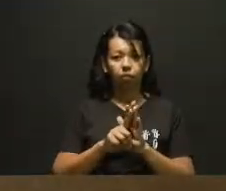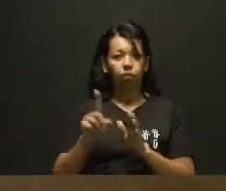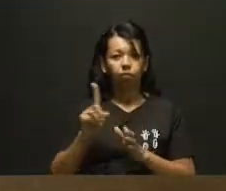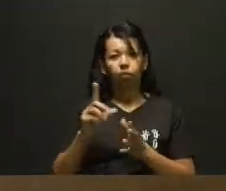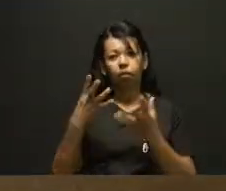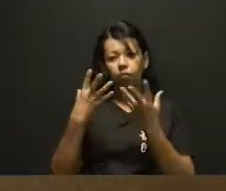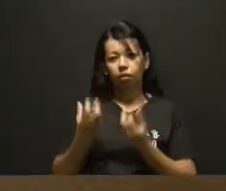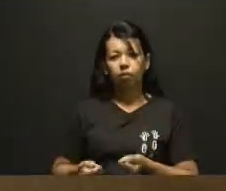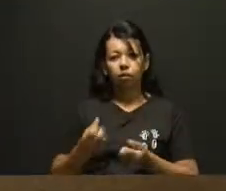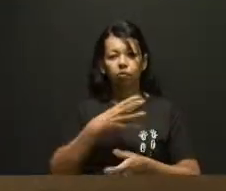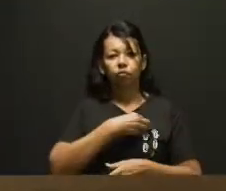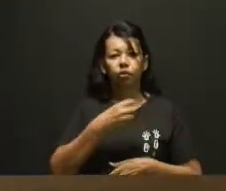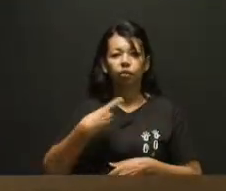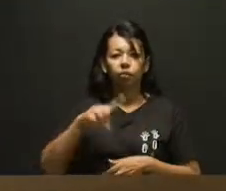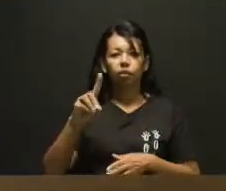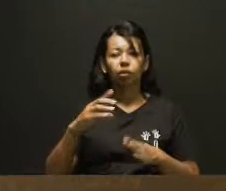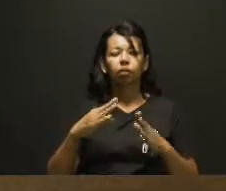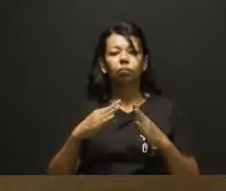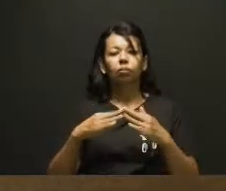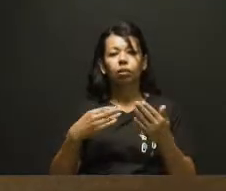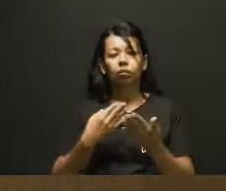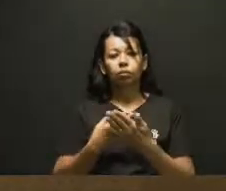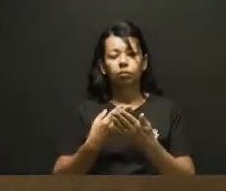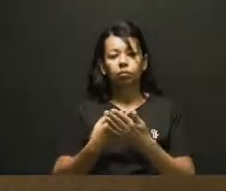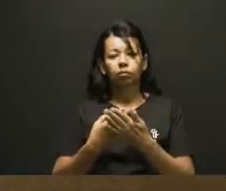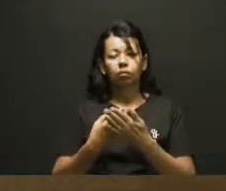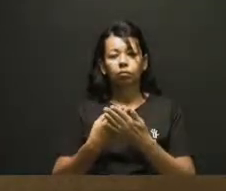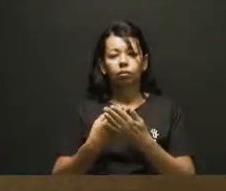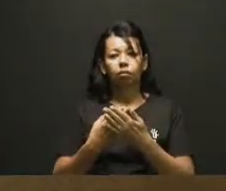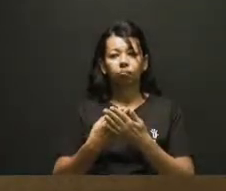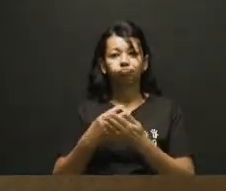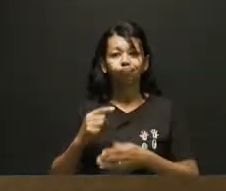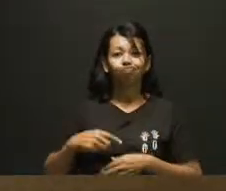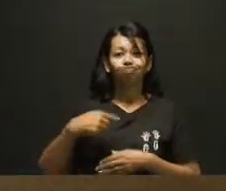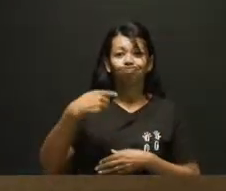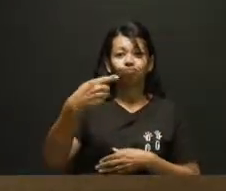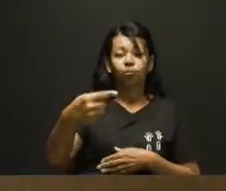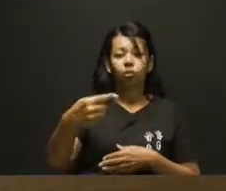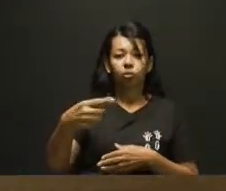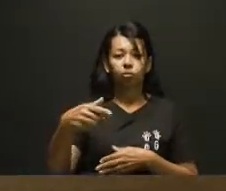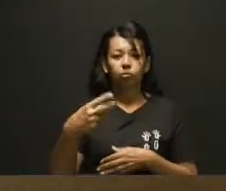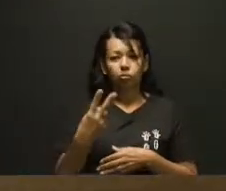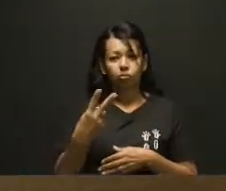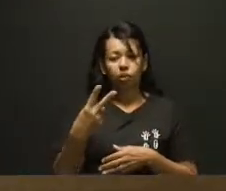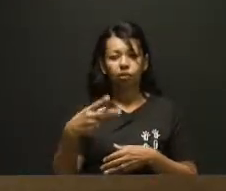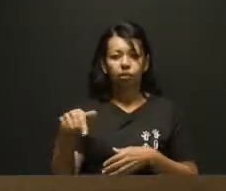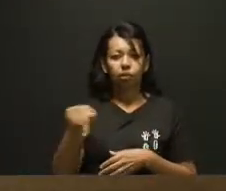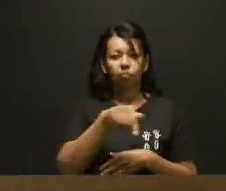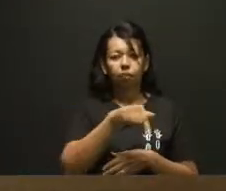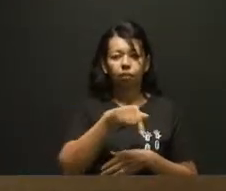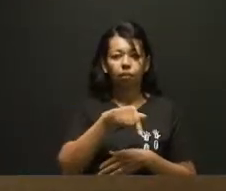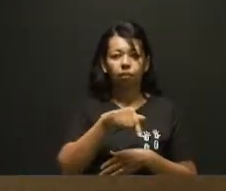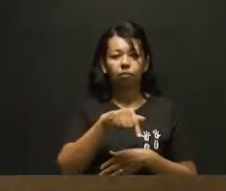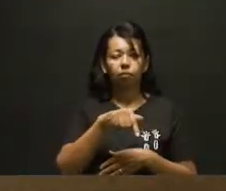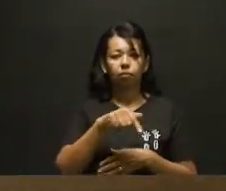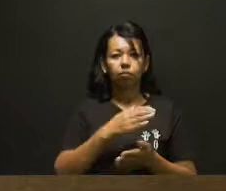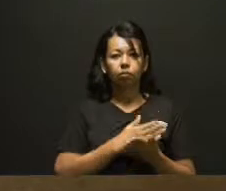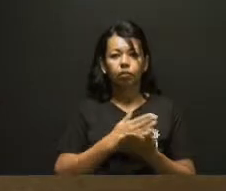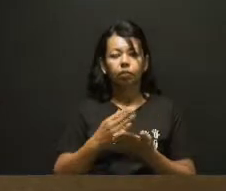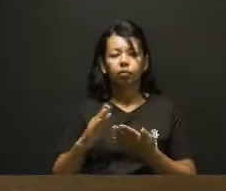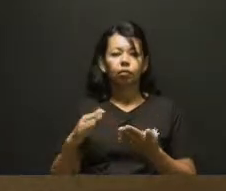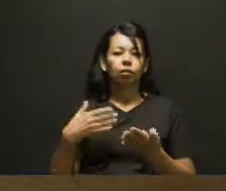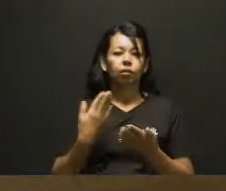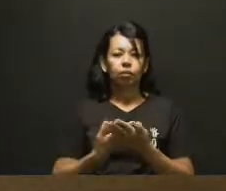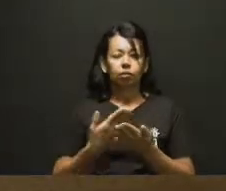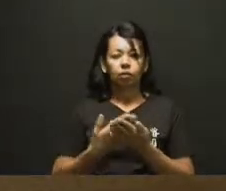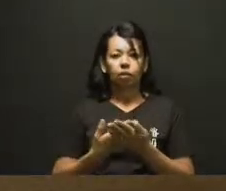duas semanas depois do início das aulas eu não aceito de maneira alguma o meu filho